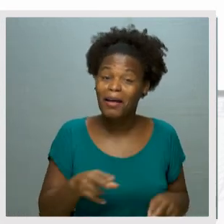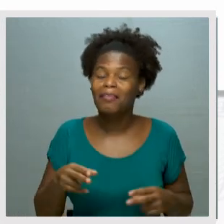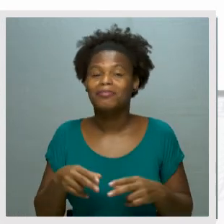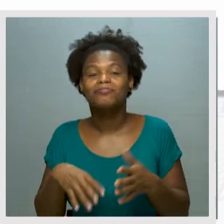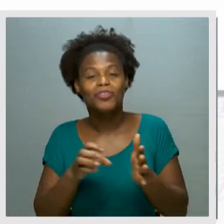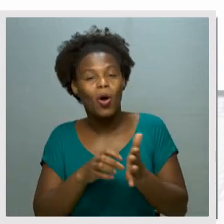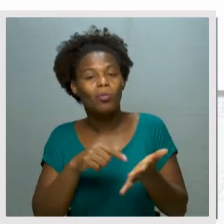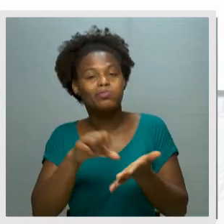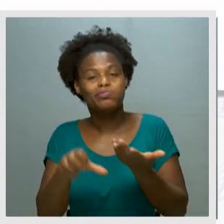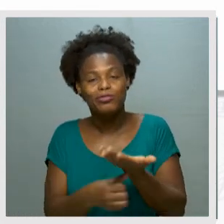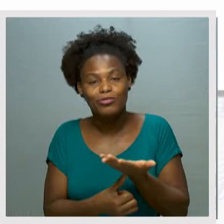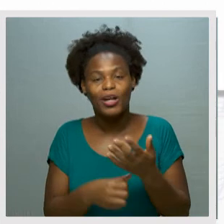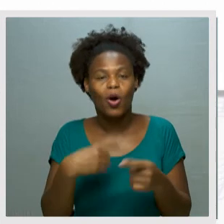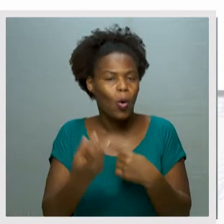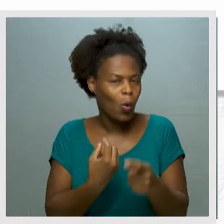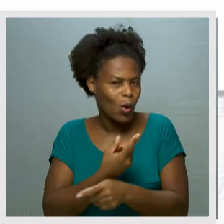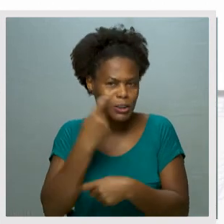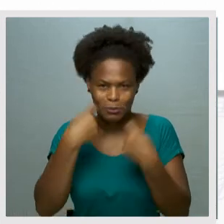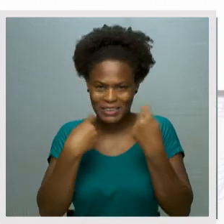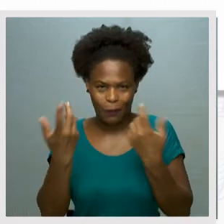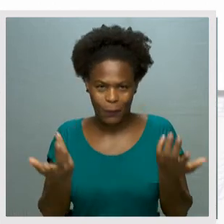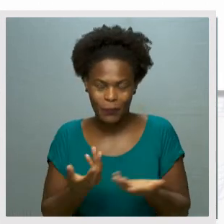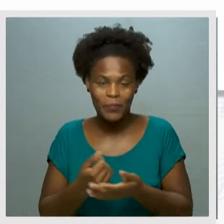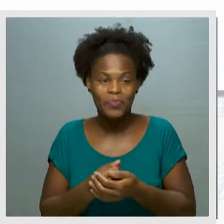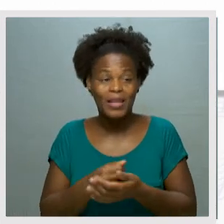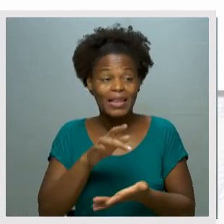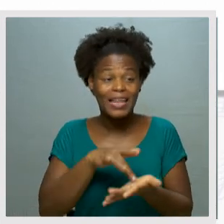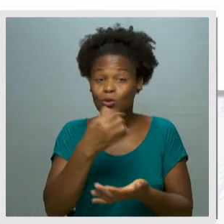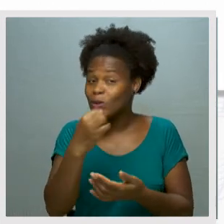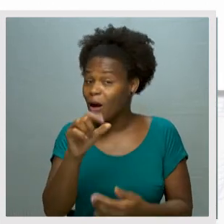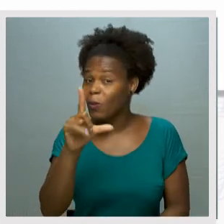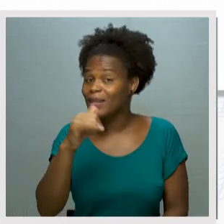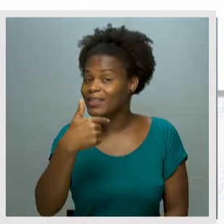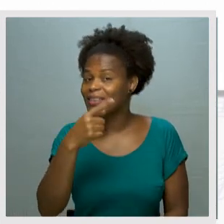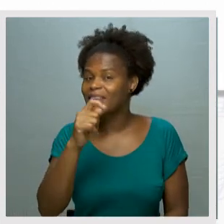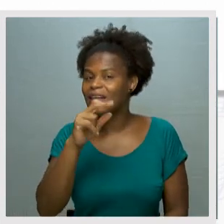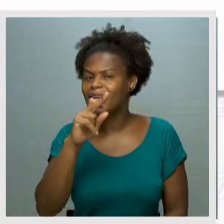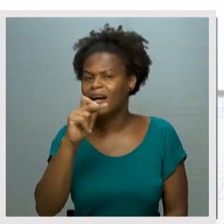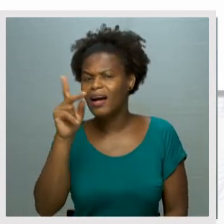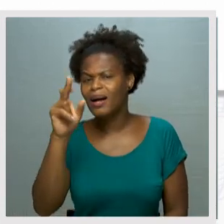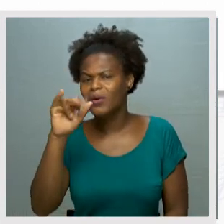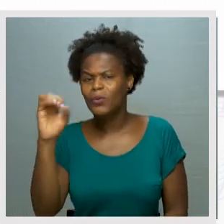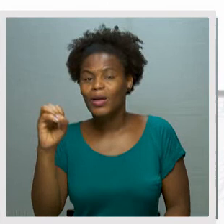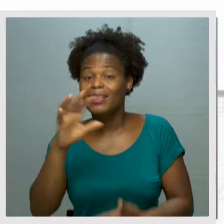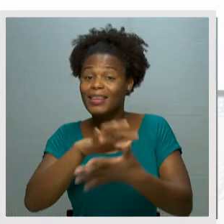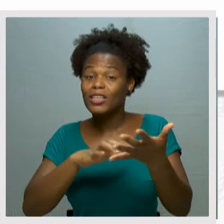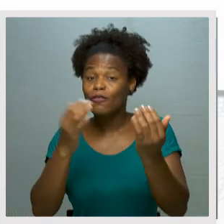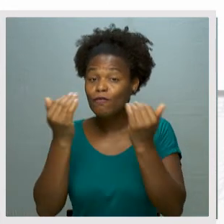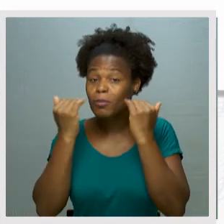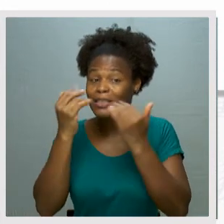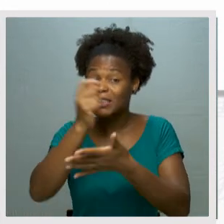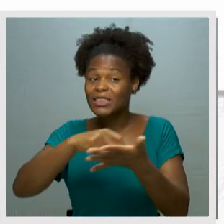figuras de linguagens, figuras de estilo, essas expressões. Os textos não literários são textos informativos de